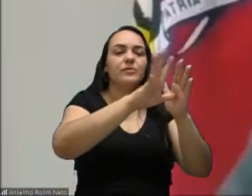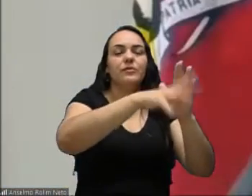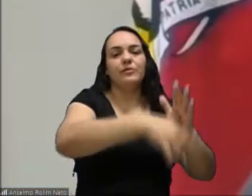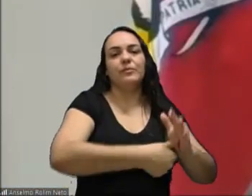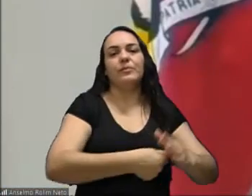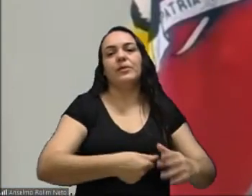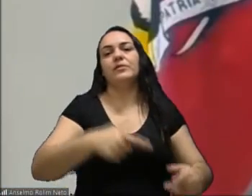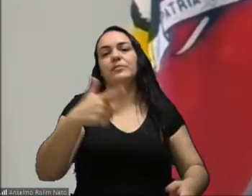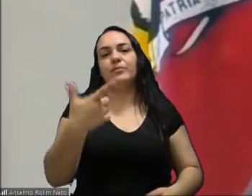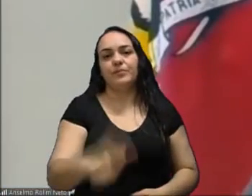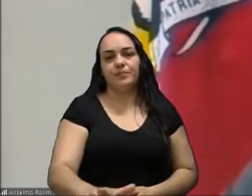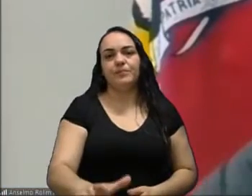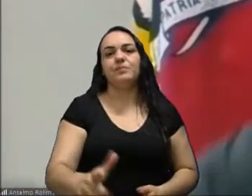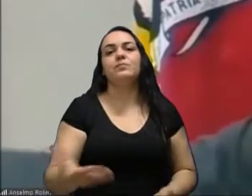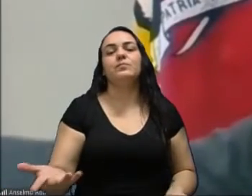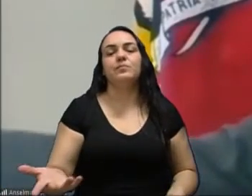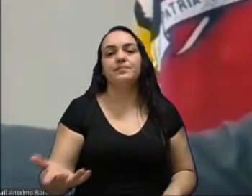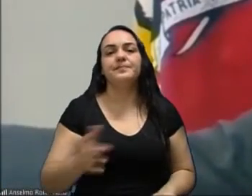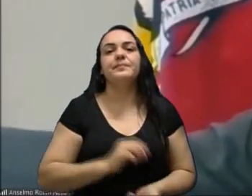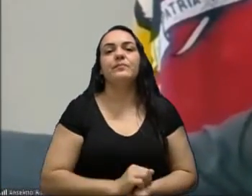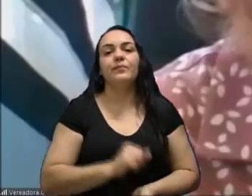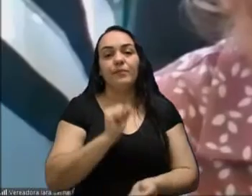seguinte ela foi furtada novamente